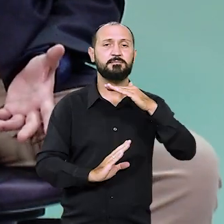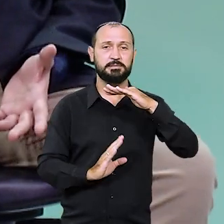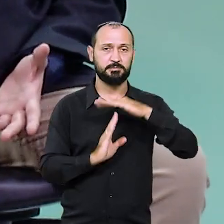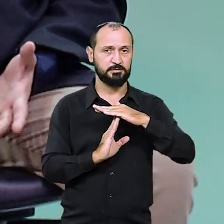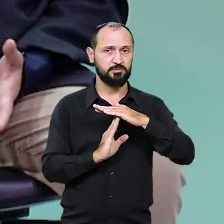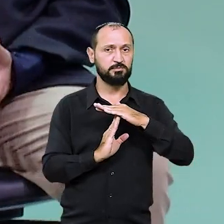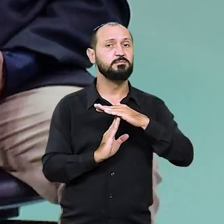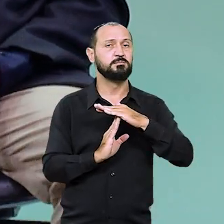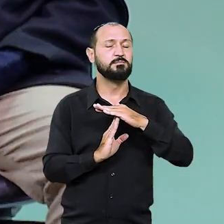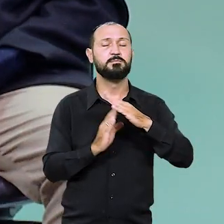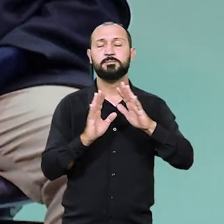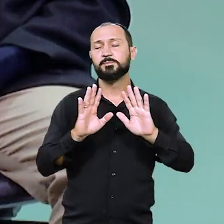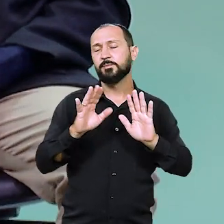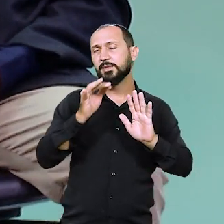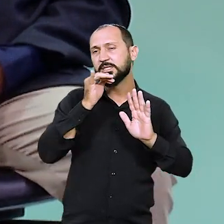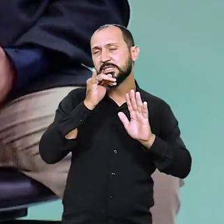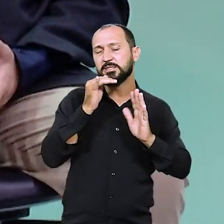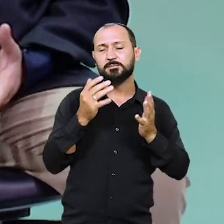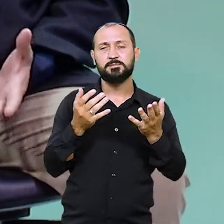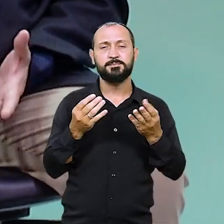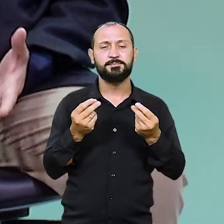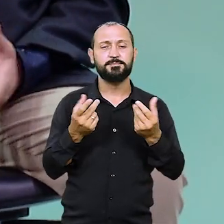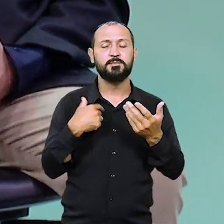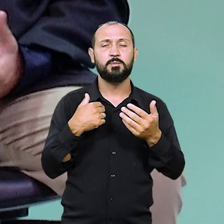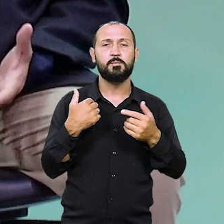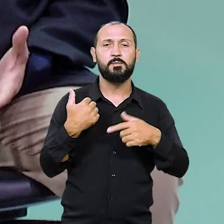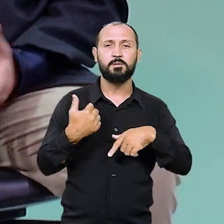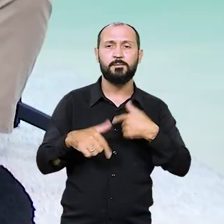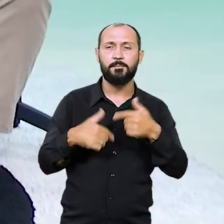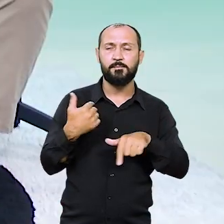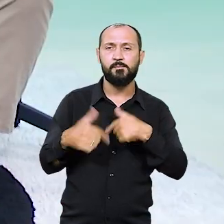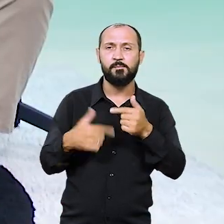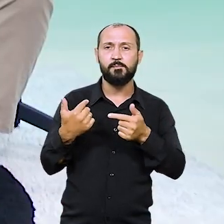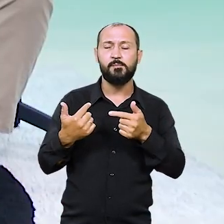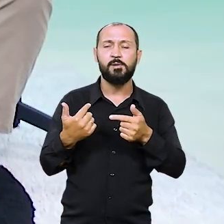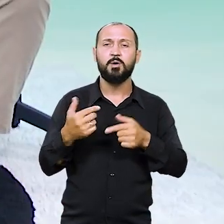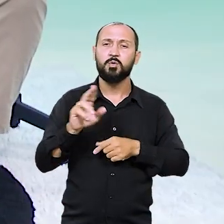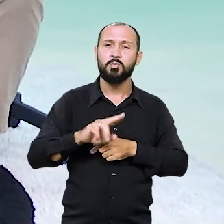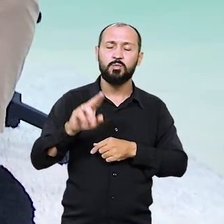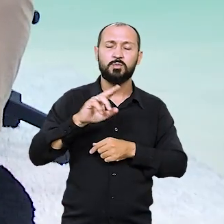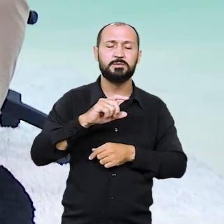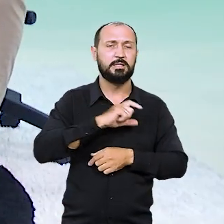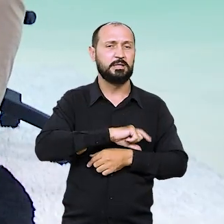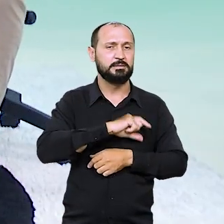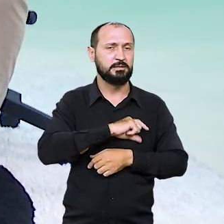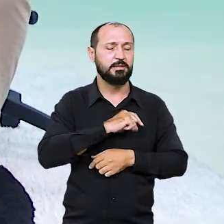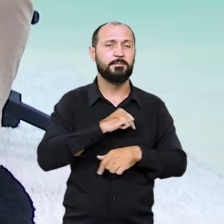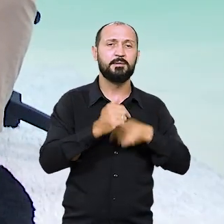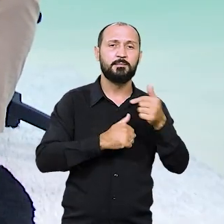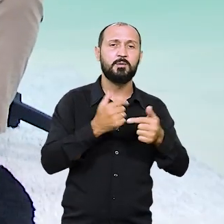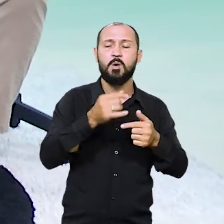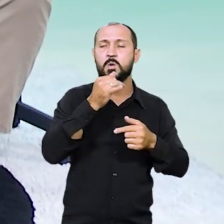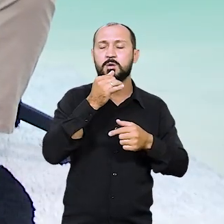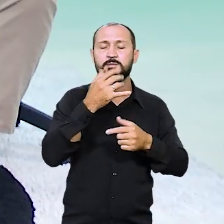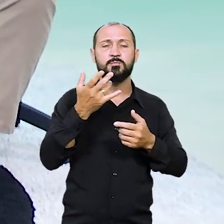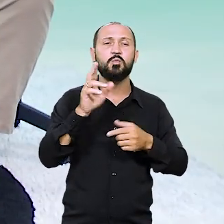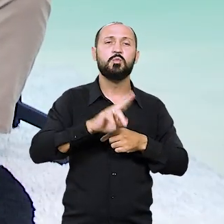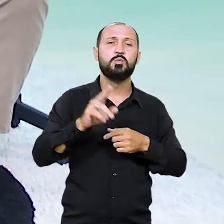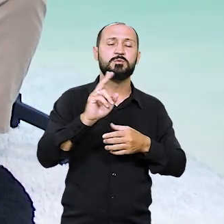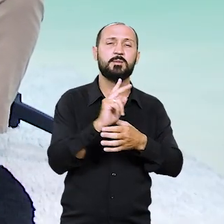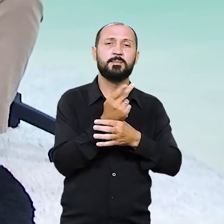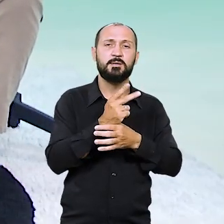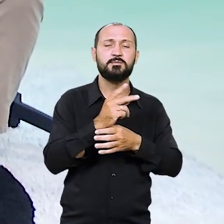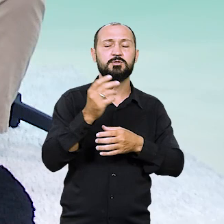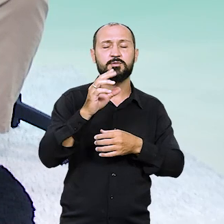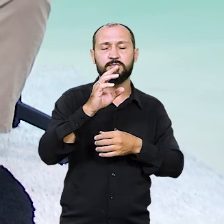no caso das exceções, né? Então, existem limites, no caso, por exemplo, se é um